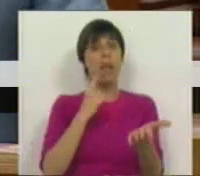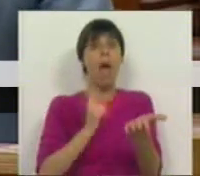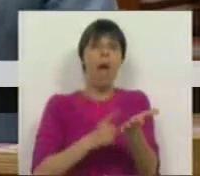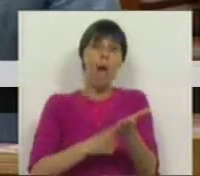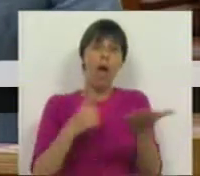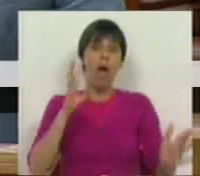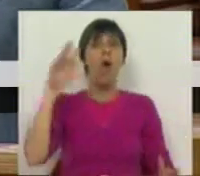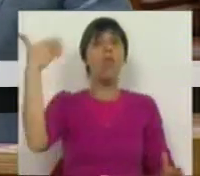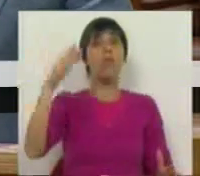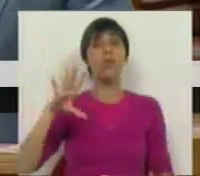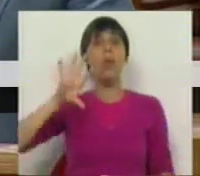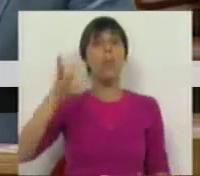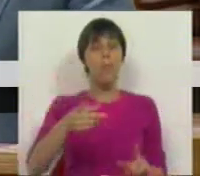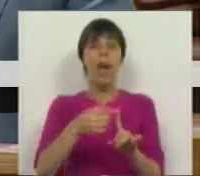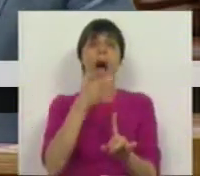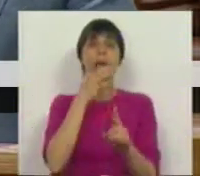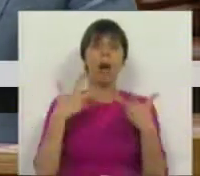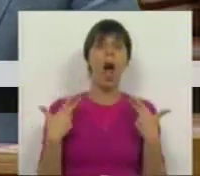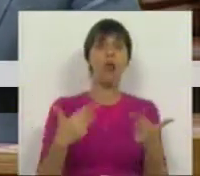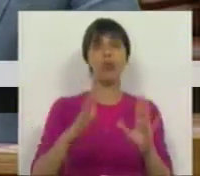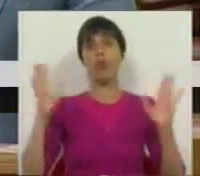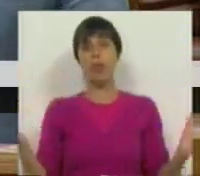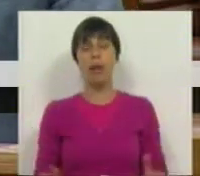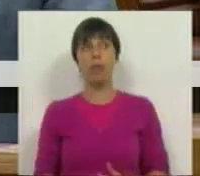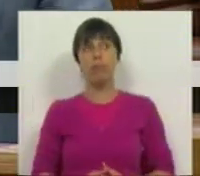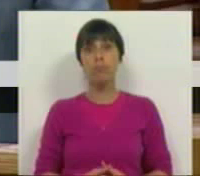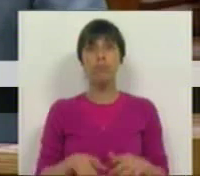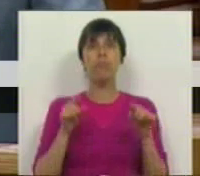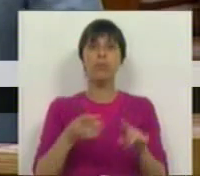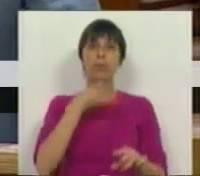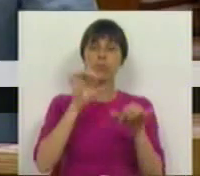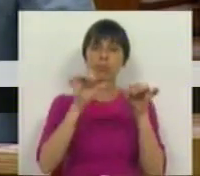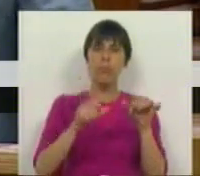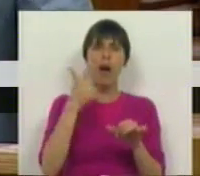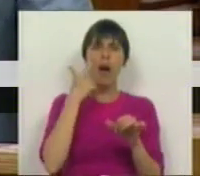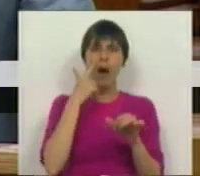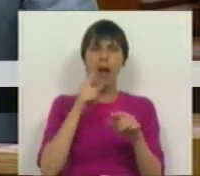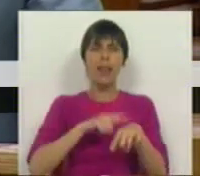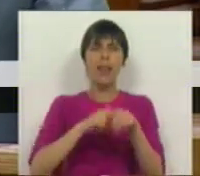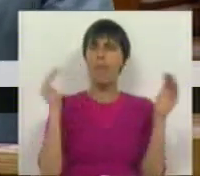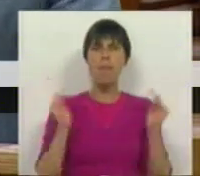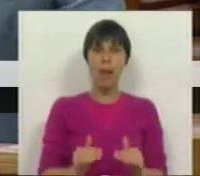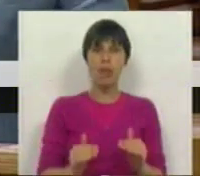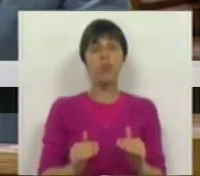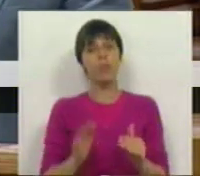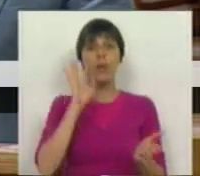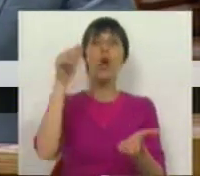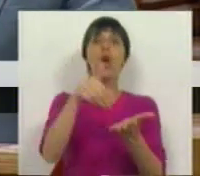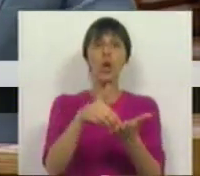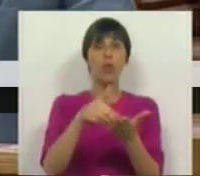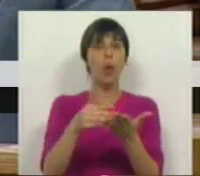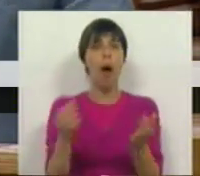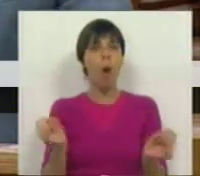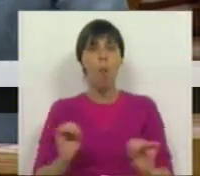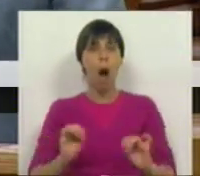ditava, o futuro do país passava pela austeridade. Ora, este argumento durou ainda menos tempo. E como os resultados